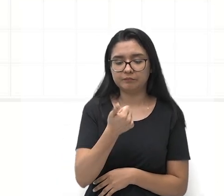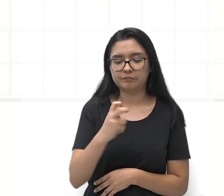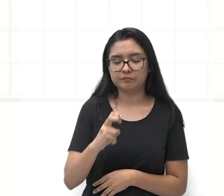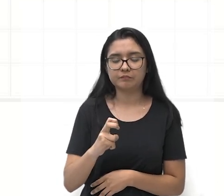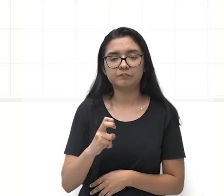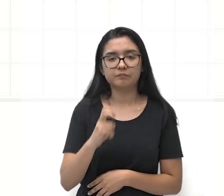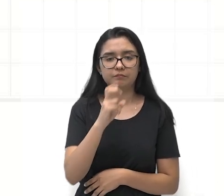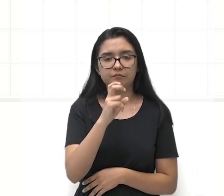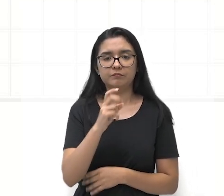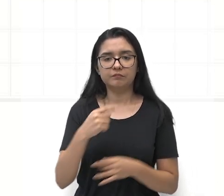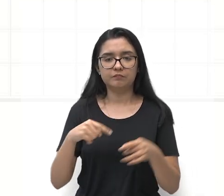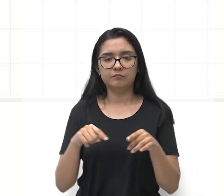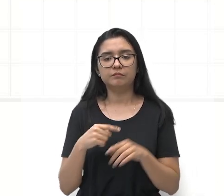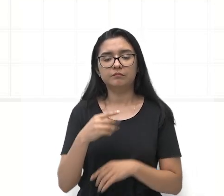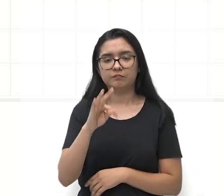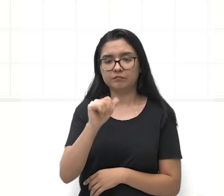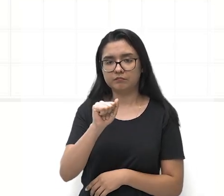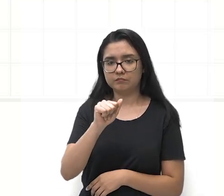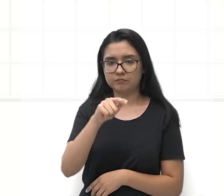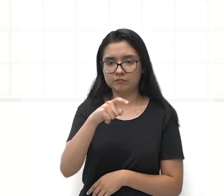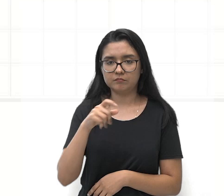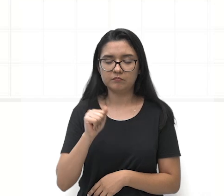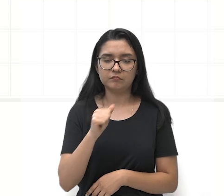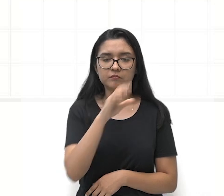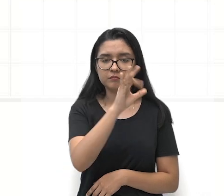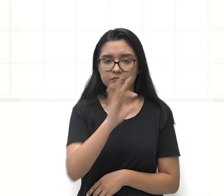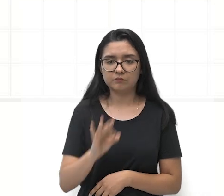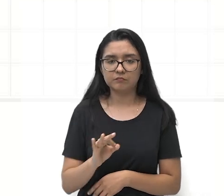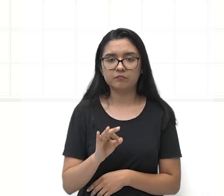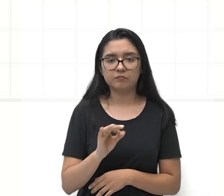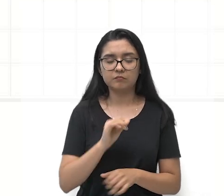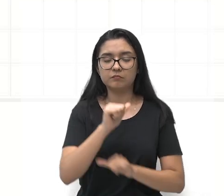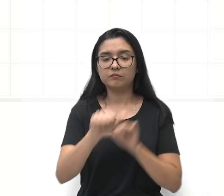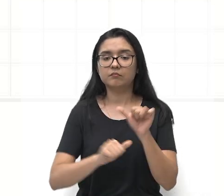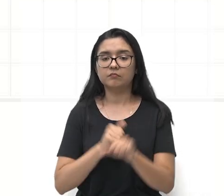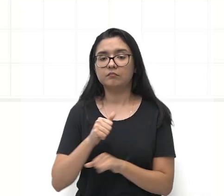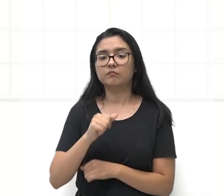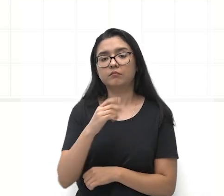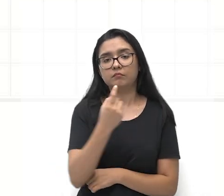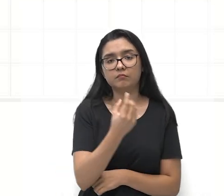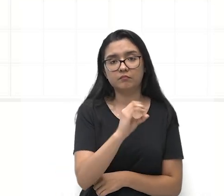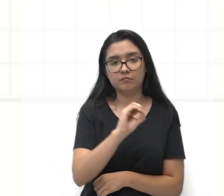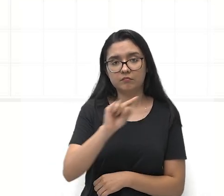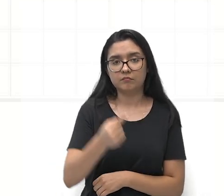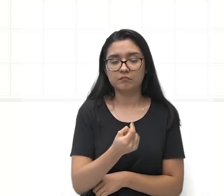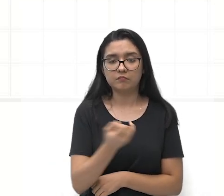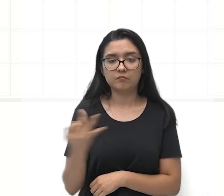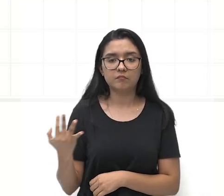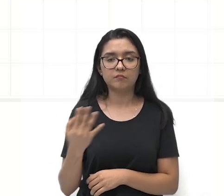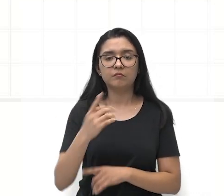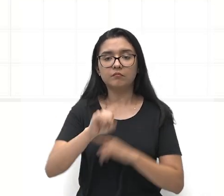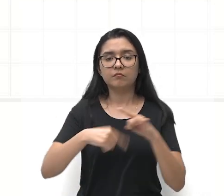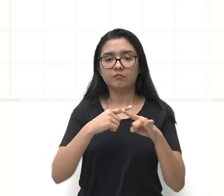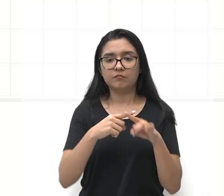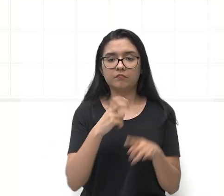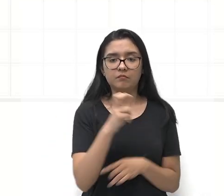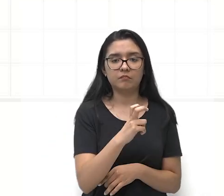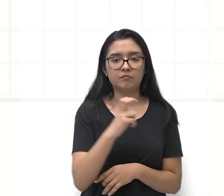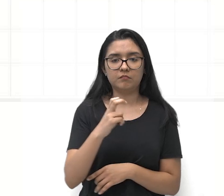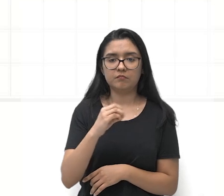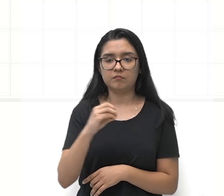0,15, que é a nossa taxa percentual escrita em forma decimal, multiplicada por